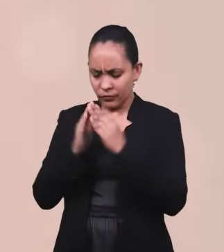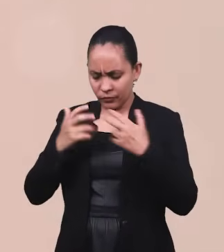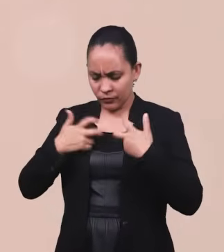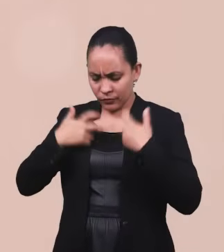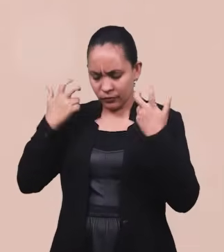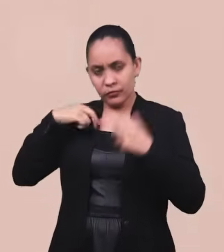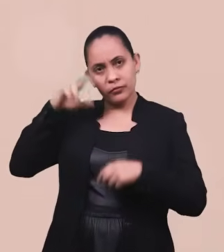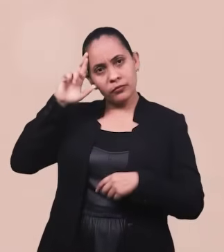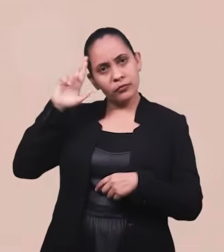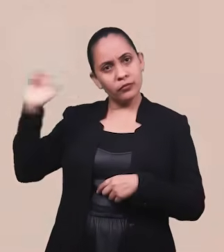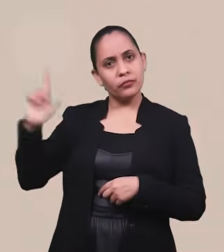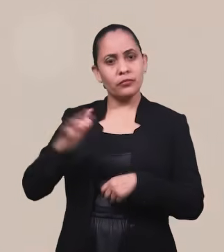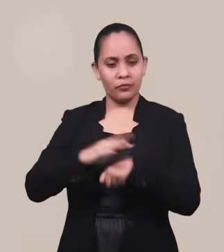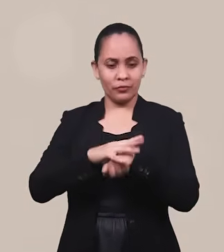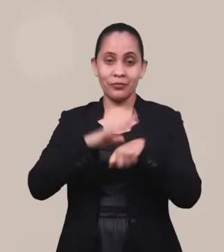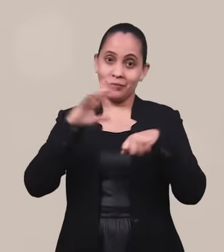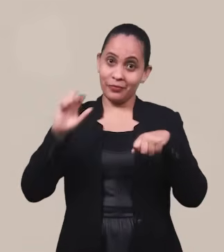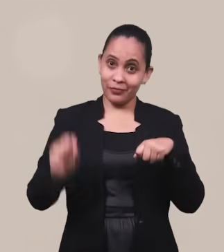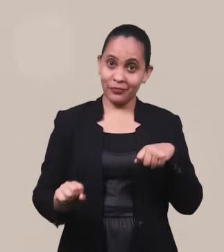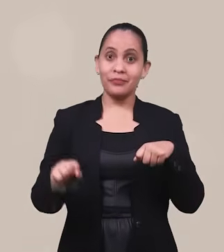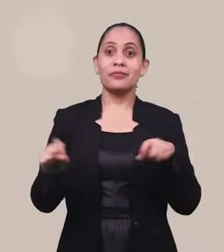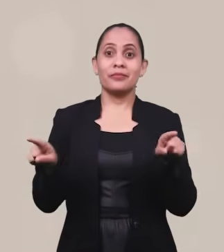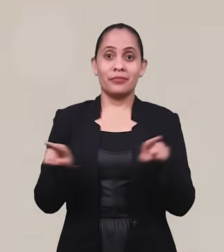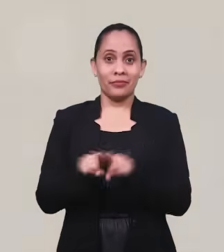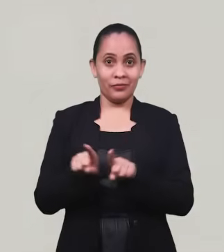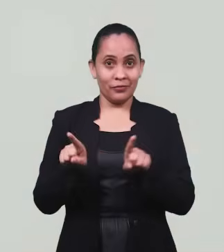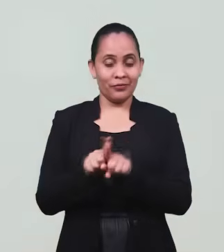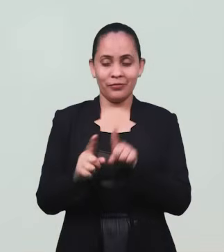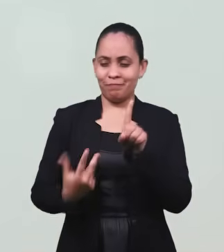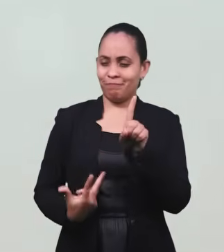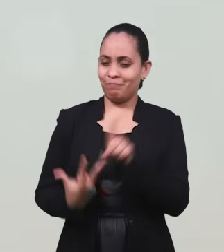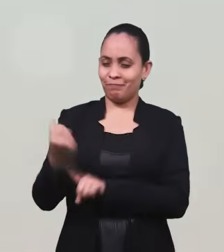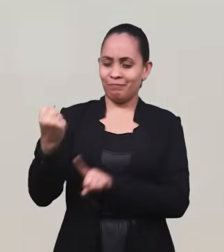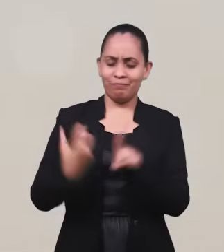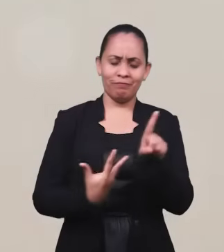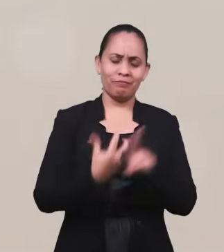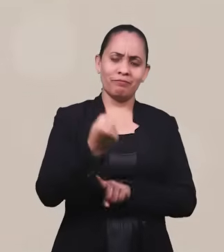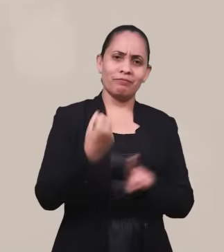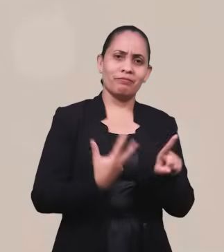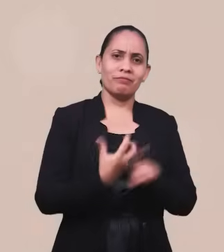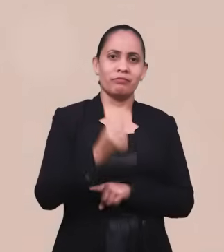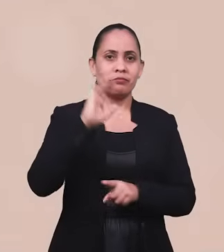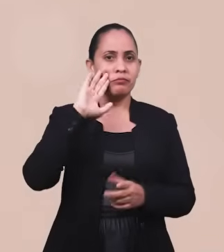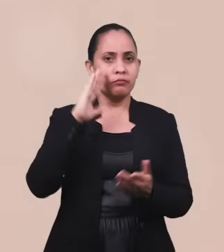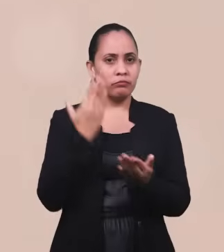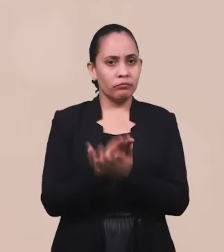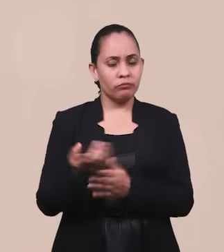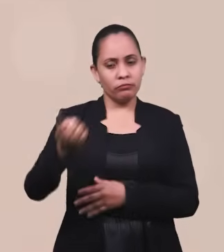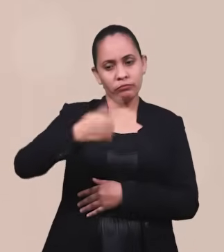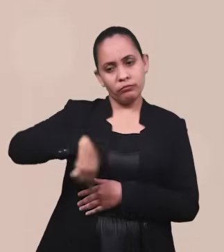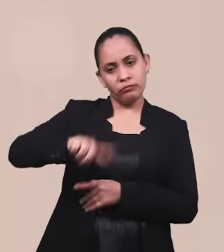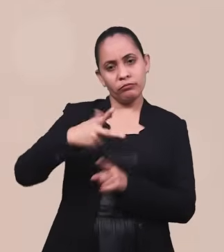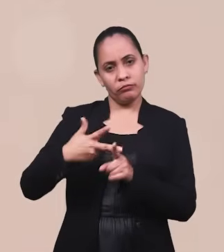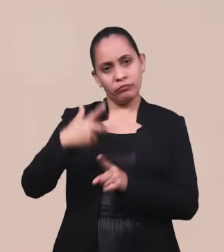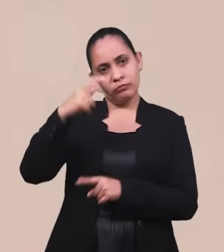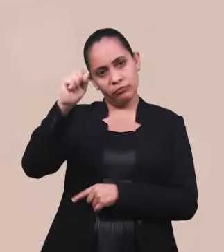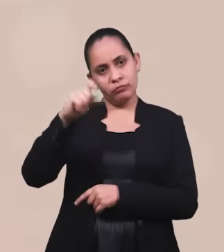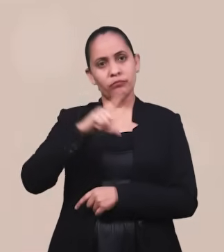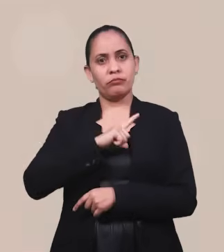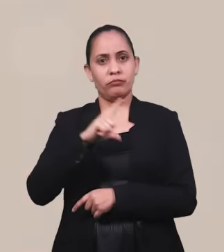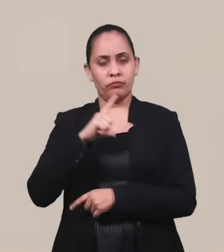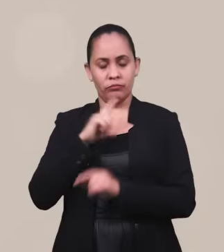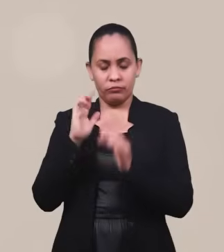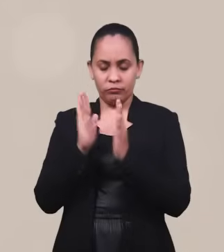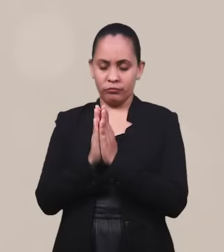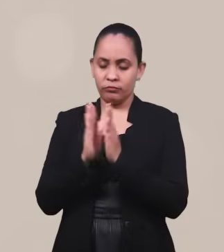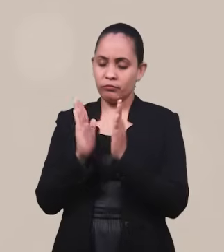orou e uma enfermidade foi curada. Então, as vitórias são muitas. O crendo, recebereis. E a oração